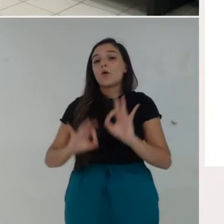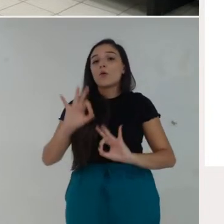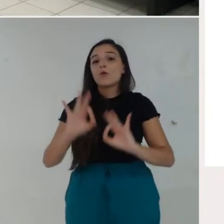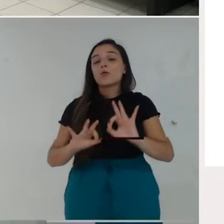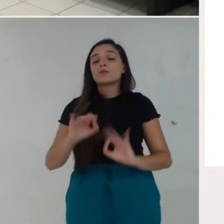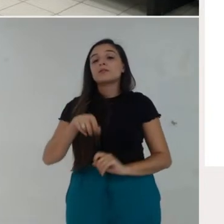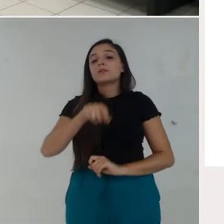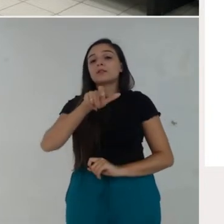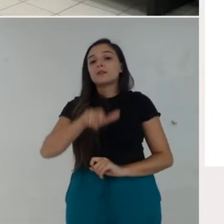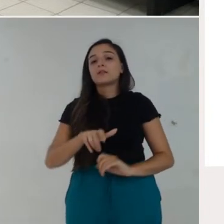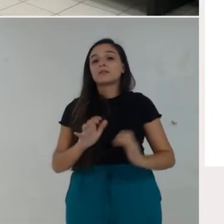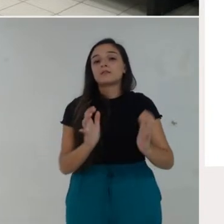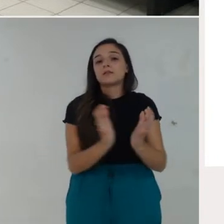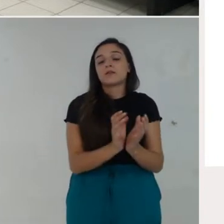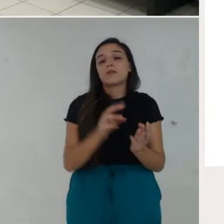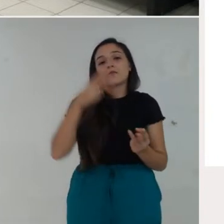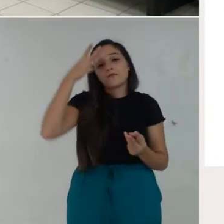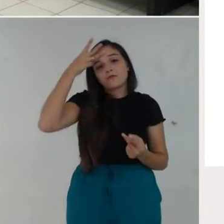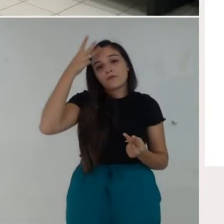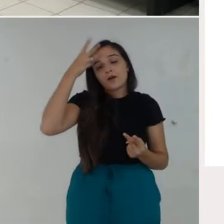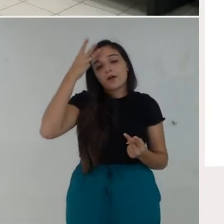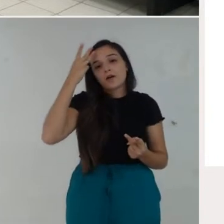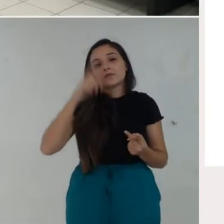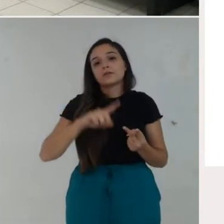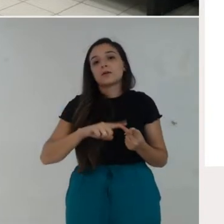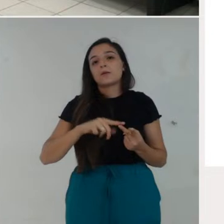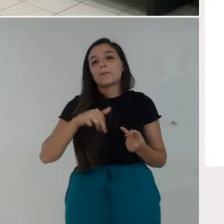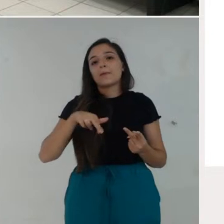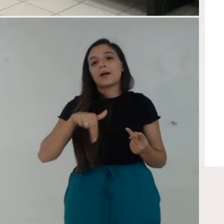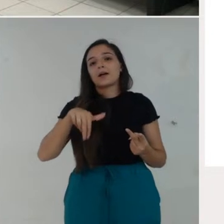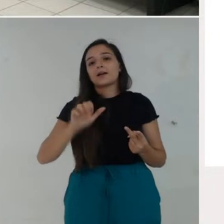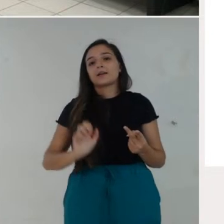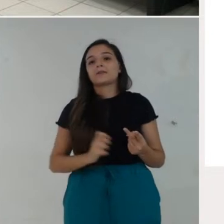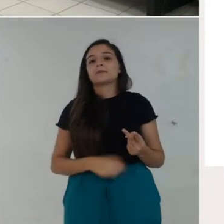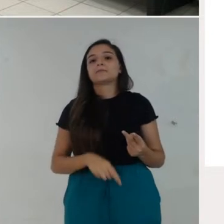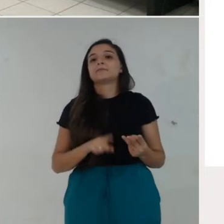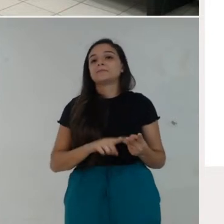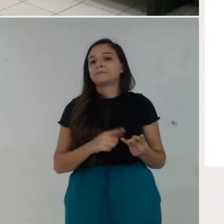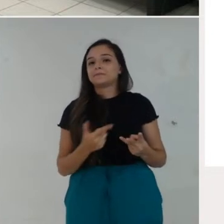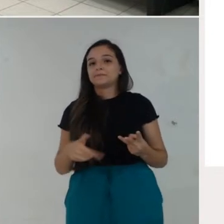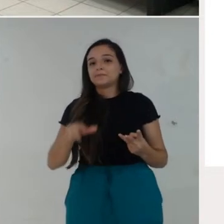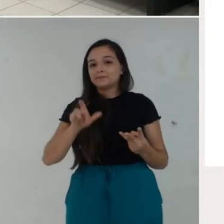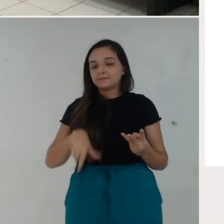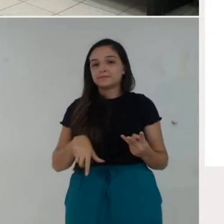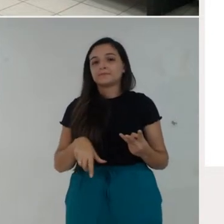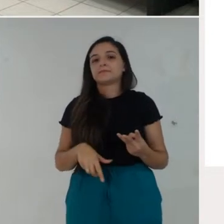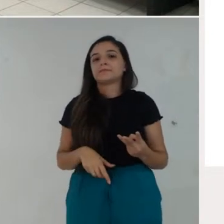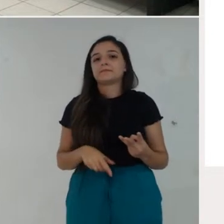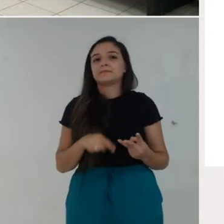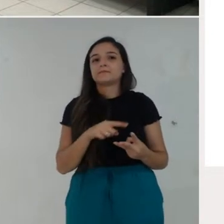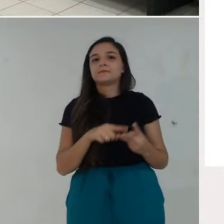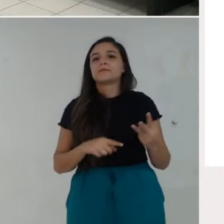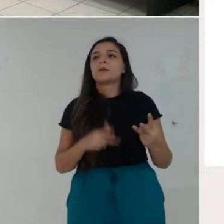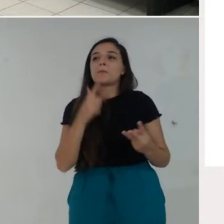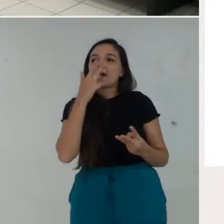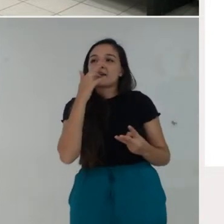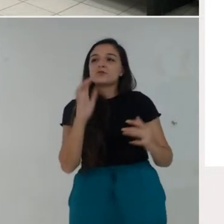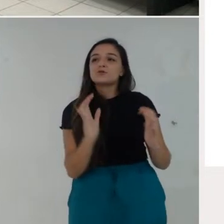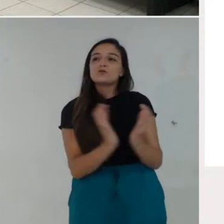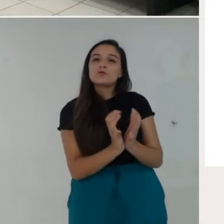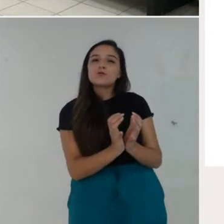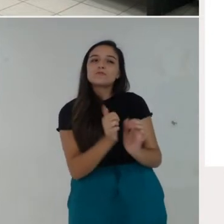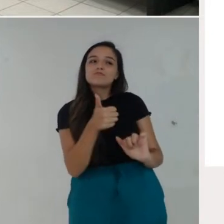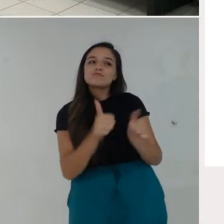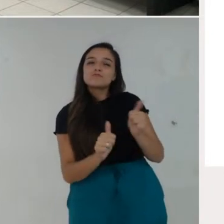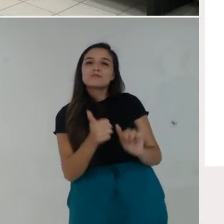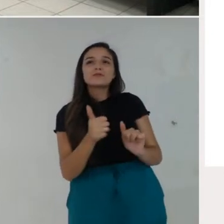pela Marie e pelo Mauri Furlan. E uma equipe que era intitulada de revisoras, uma espécie de conselho editorial, digamos assim, que não